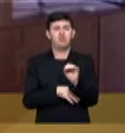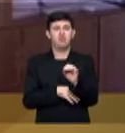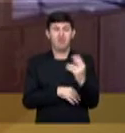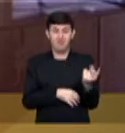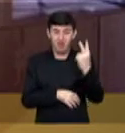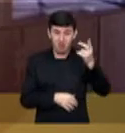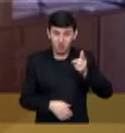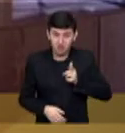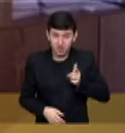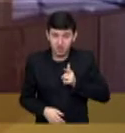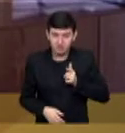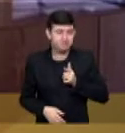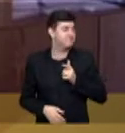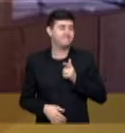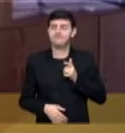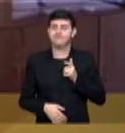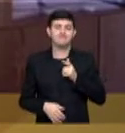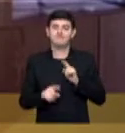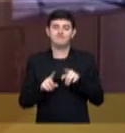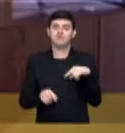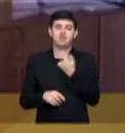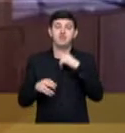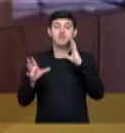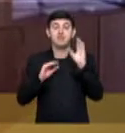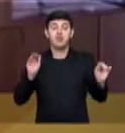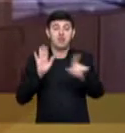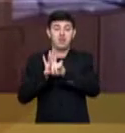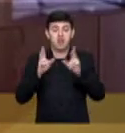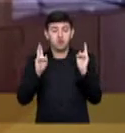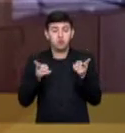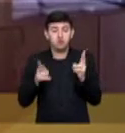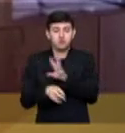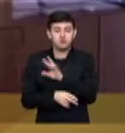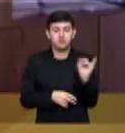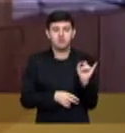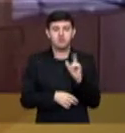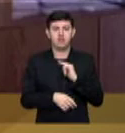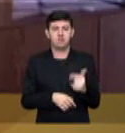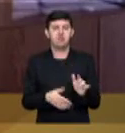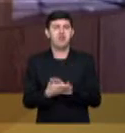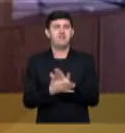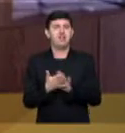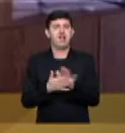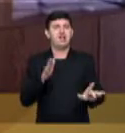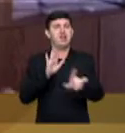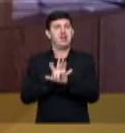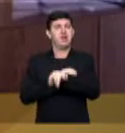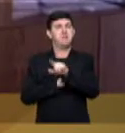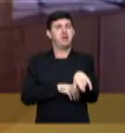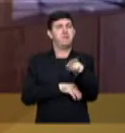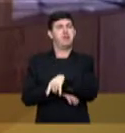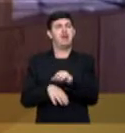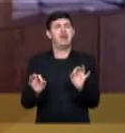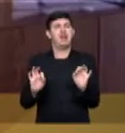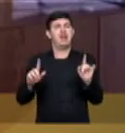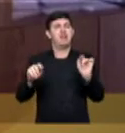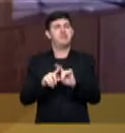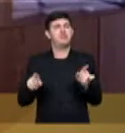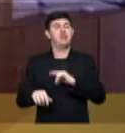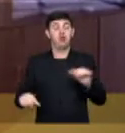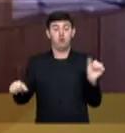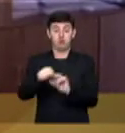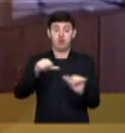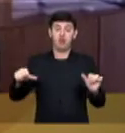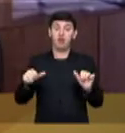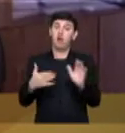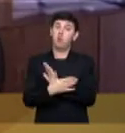lei impugnada ela continua com toda a sua vigência. Não houve revogação da lei, mas sim algumas alterações que não